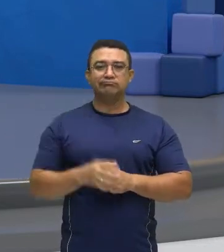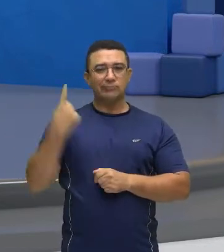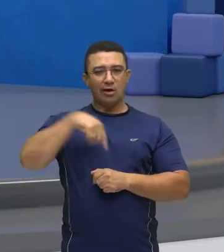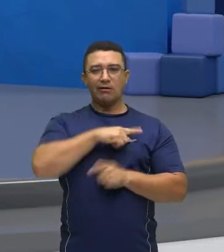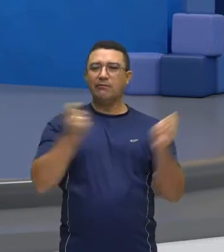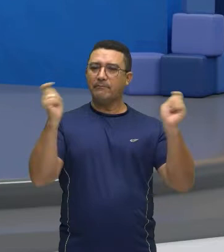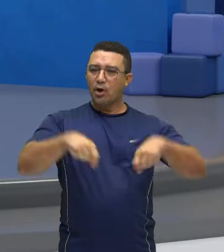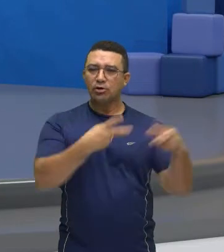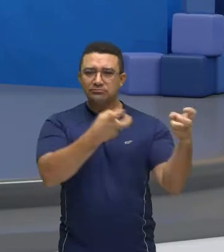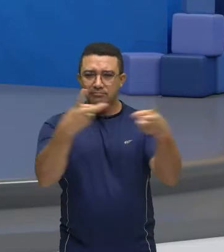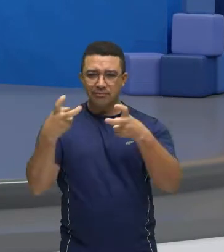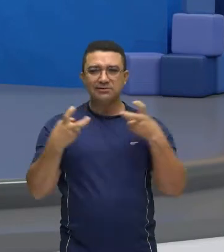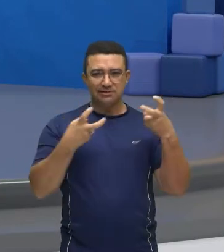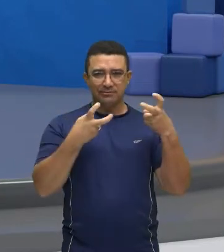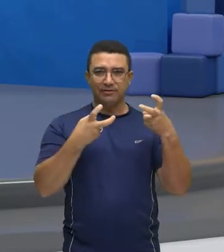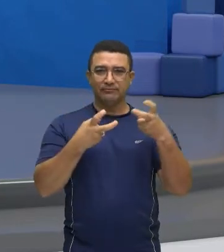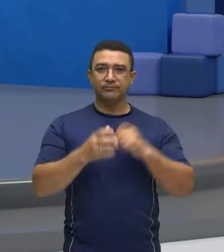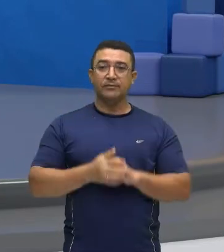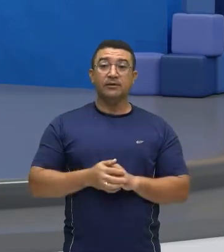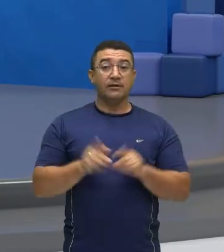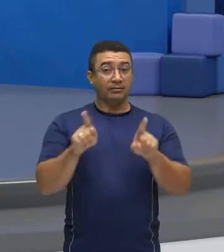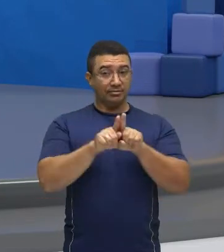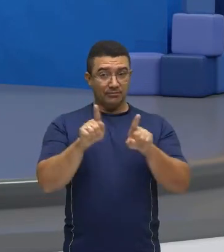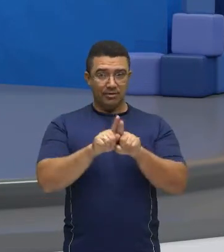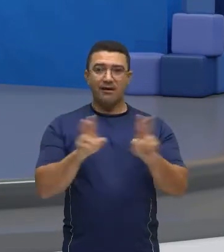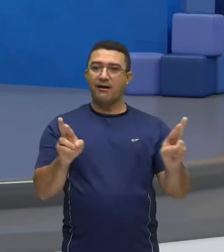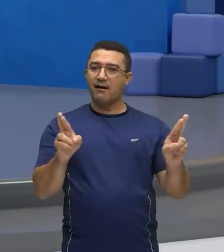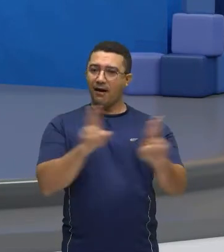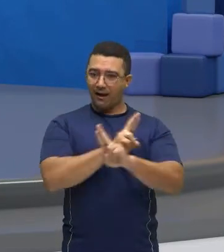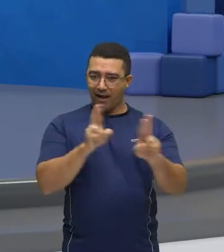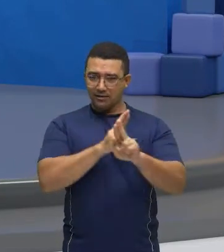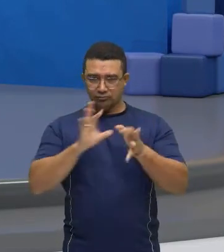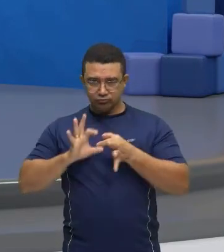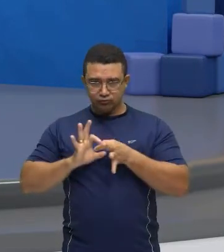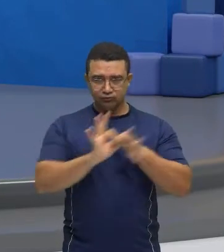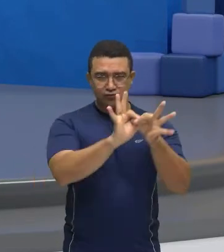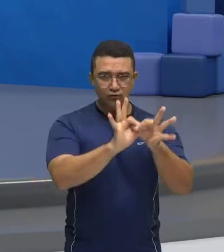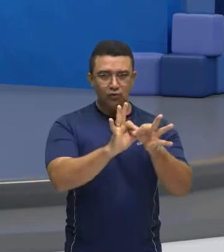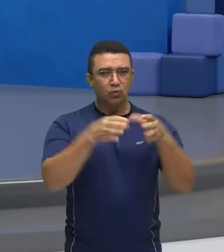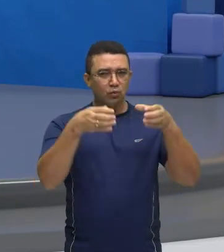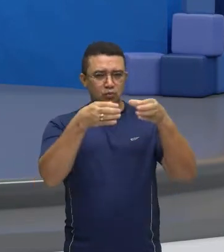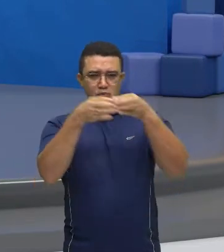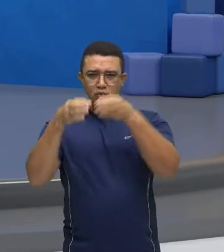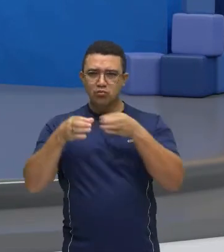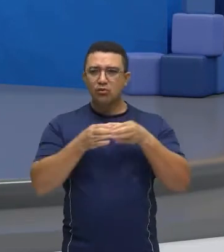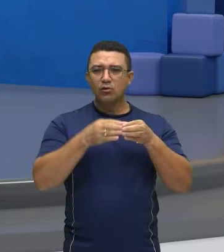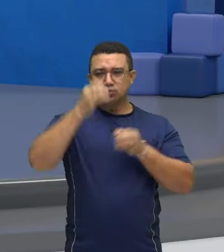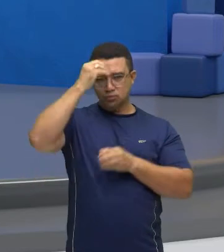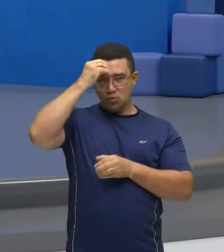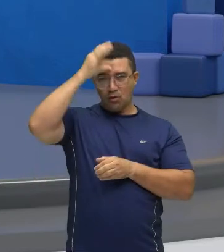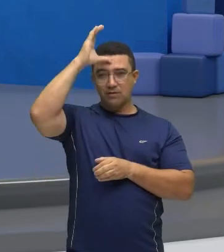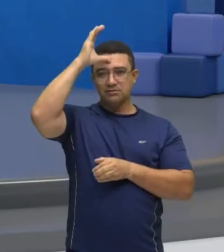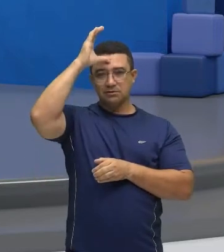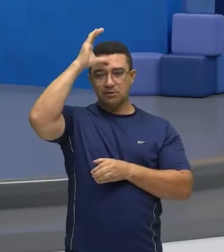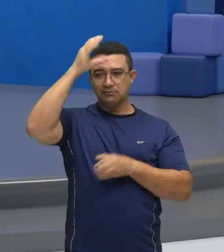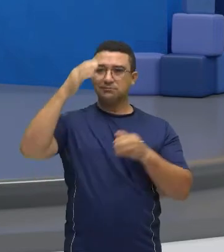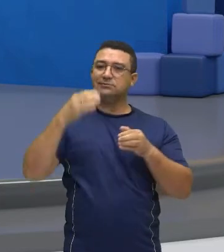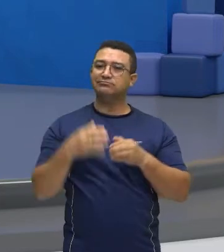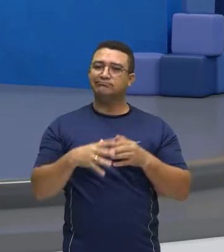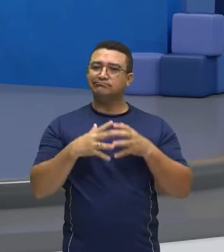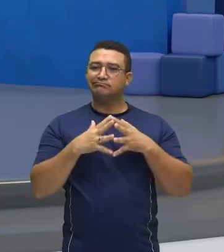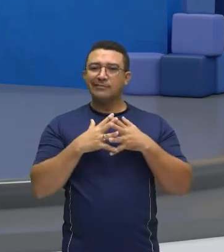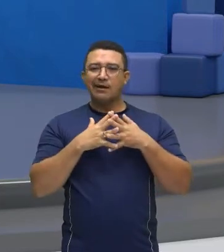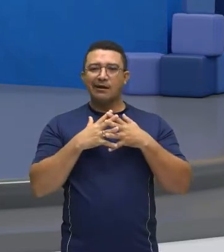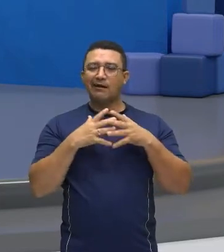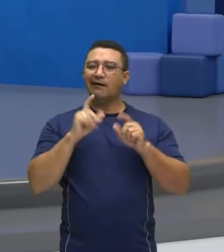pôde observar, não é, ela está ali relacionada a um conjunto, né, de um conhecimento muito complexo, que traz